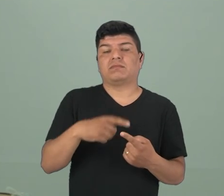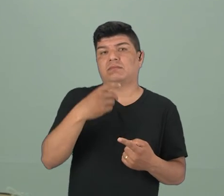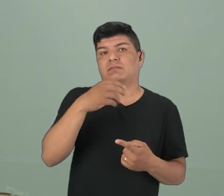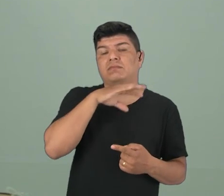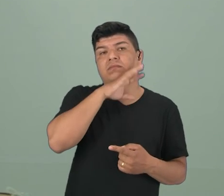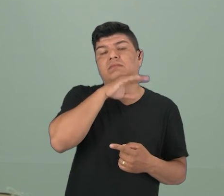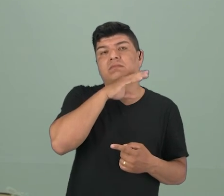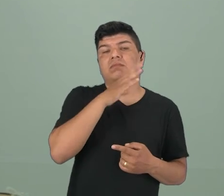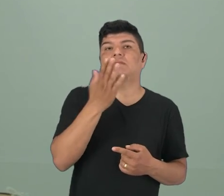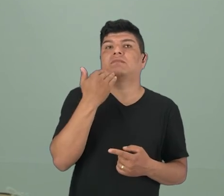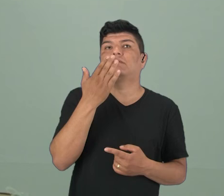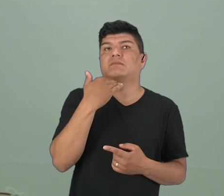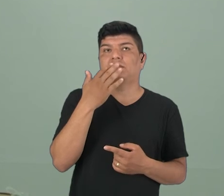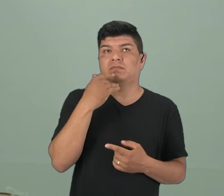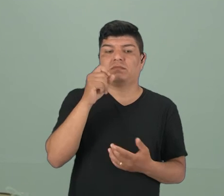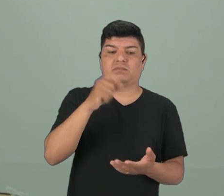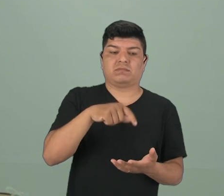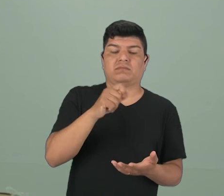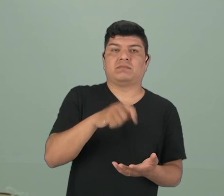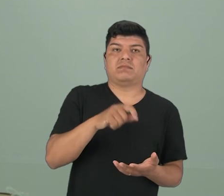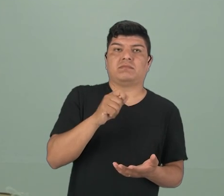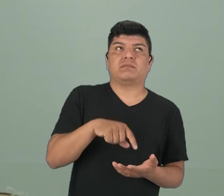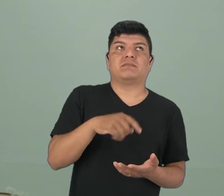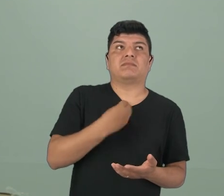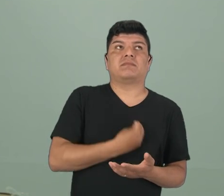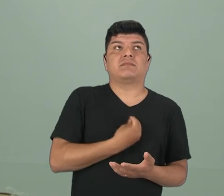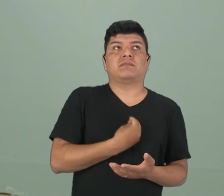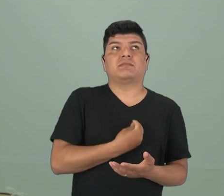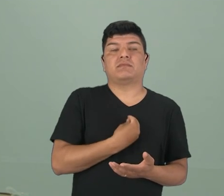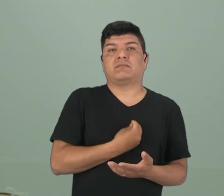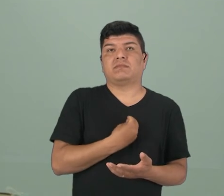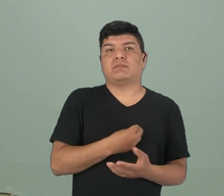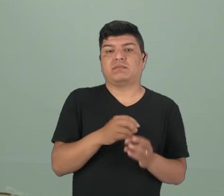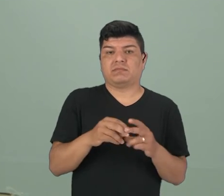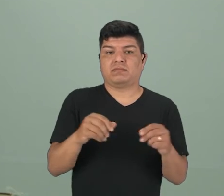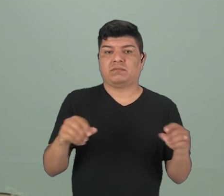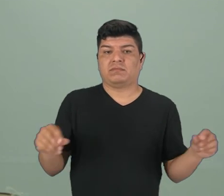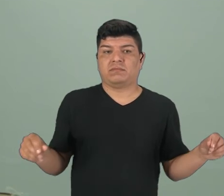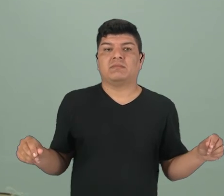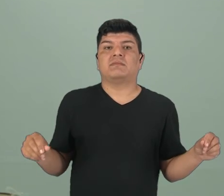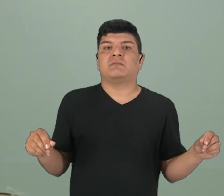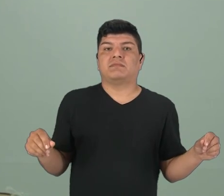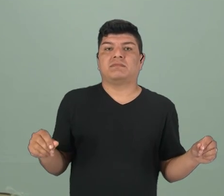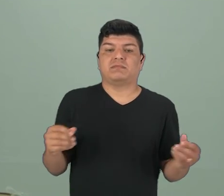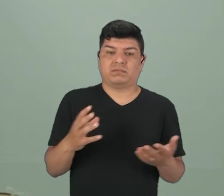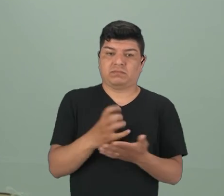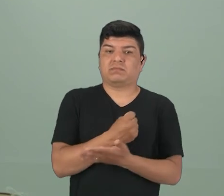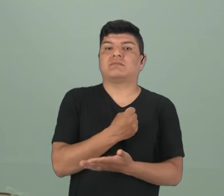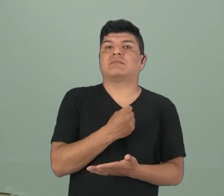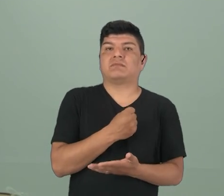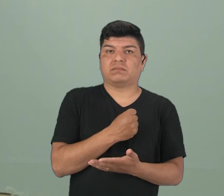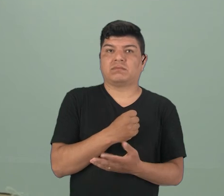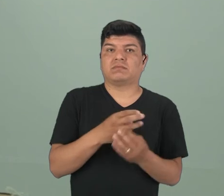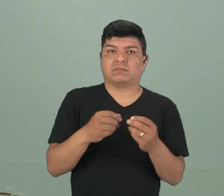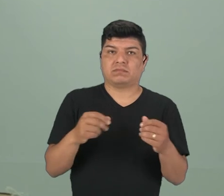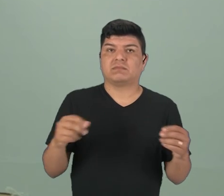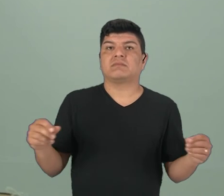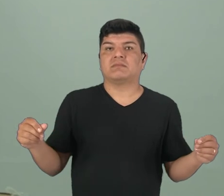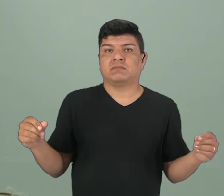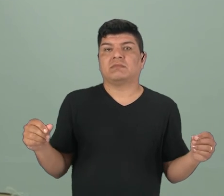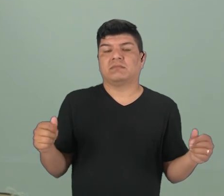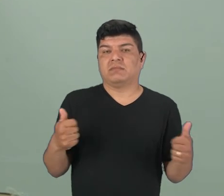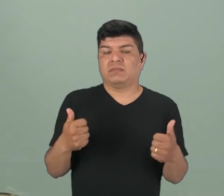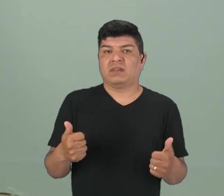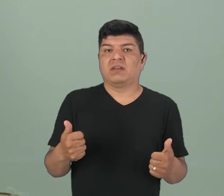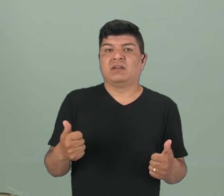vão se alimentando, os restos de animais, de ser vivo que fica ali no solo, o solo, ele retira nutrientes desses elementos,